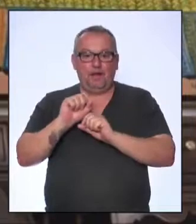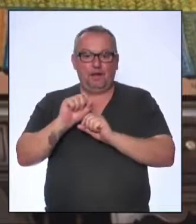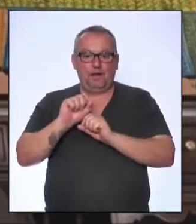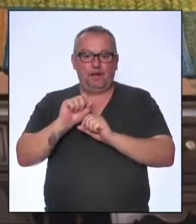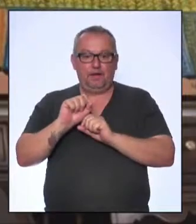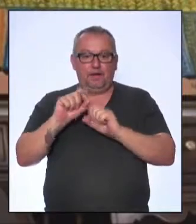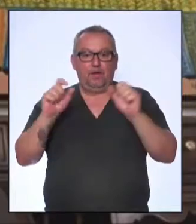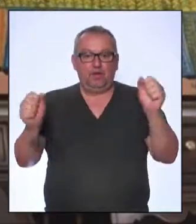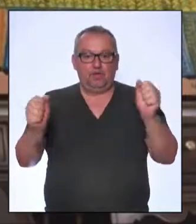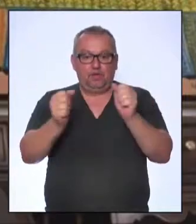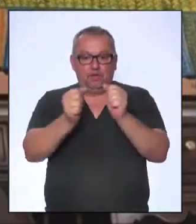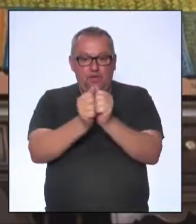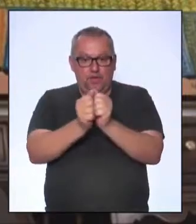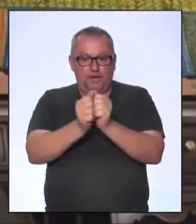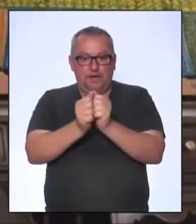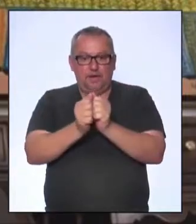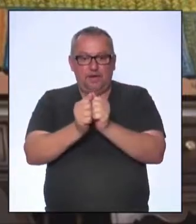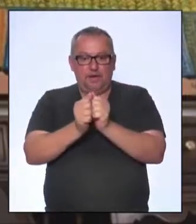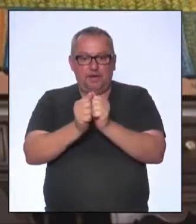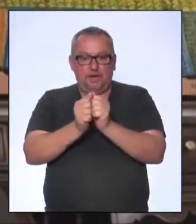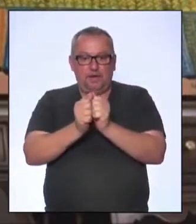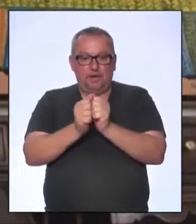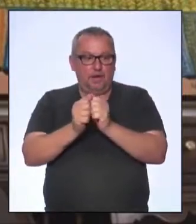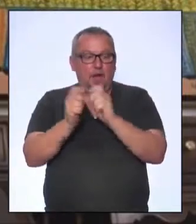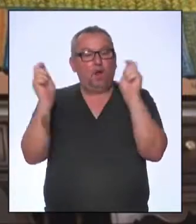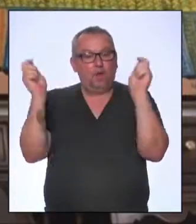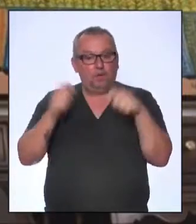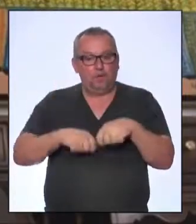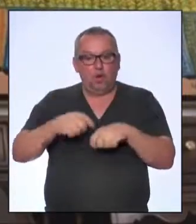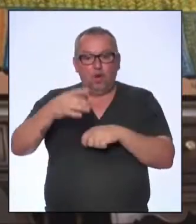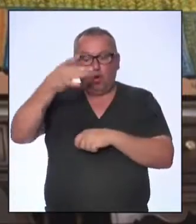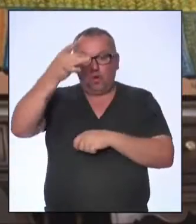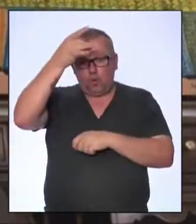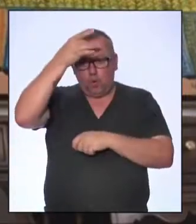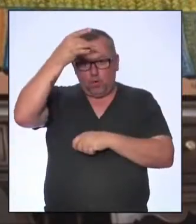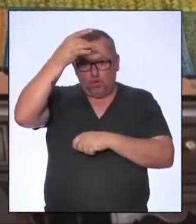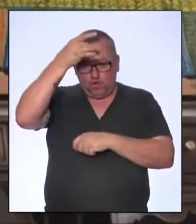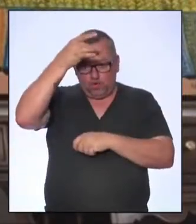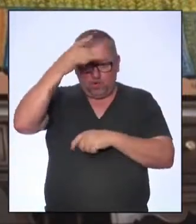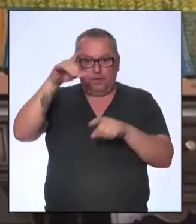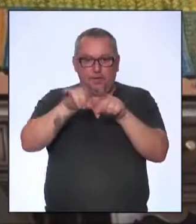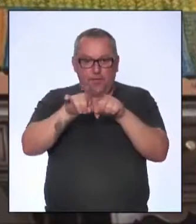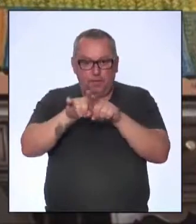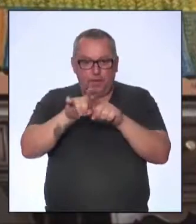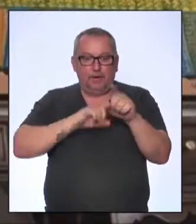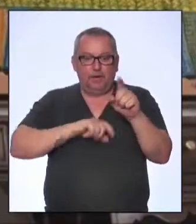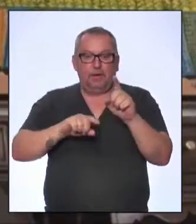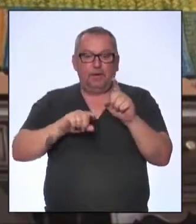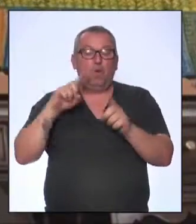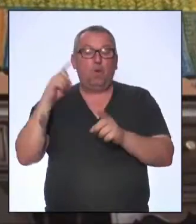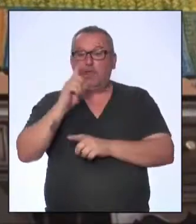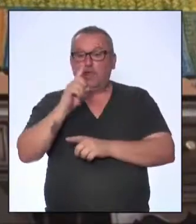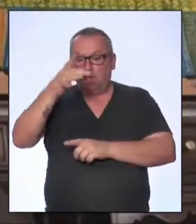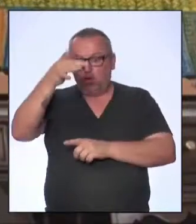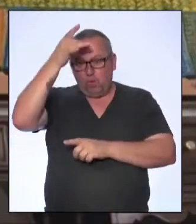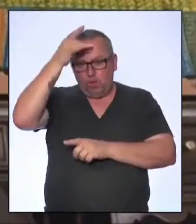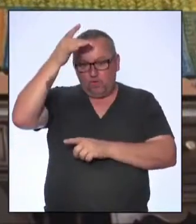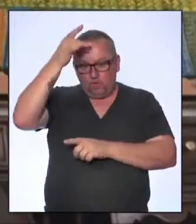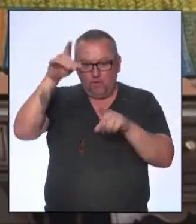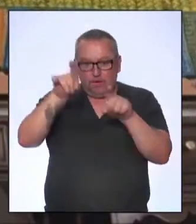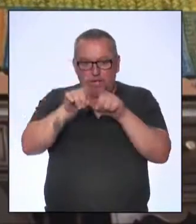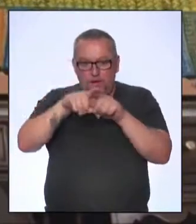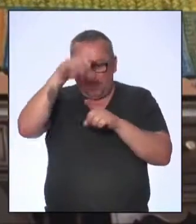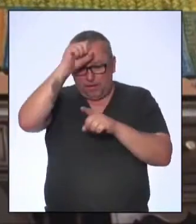que junta as competências cognitivas, português, matemática, história, geografia, com as não cognitivas, aprender